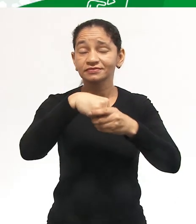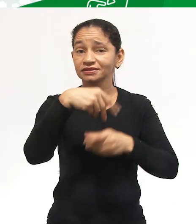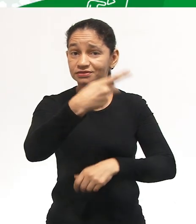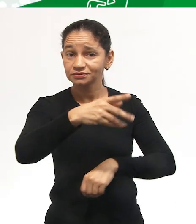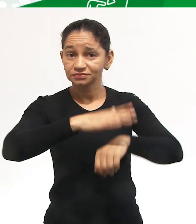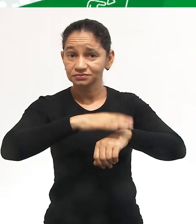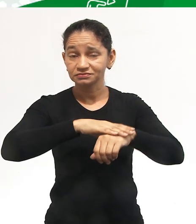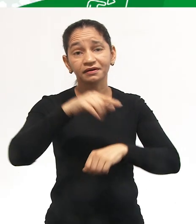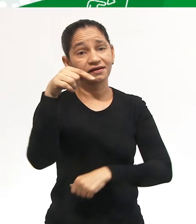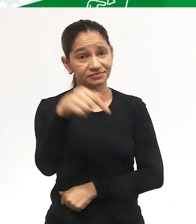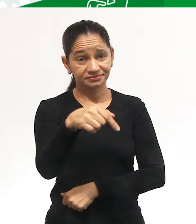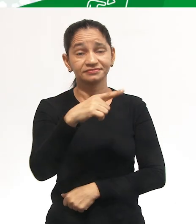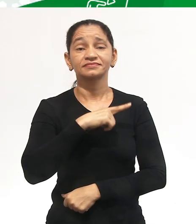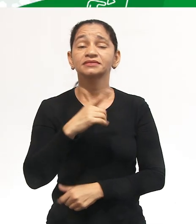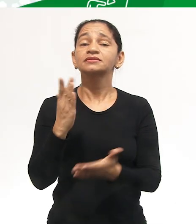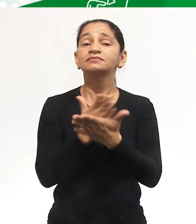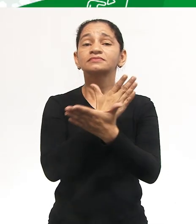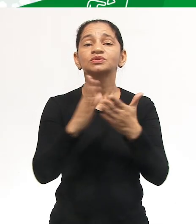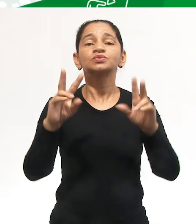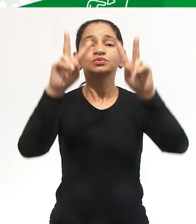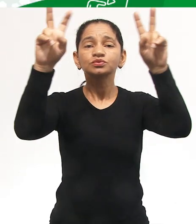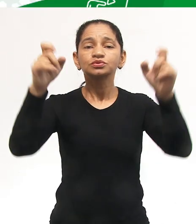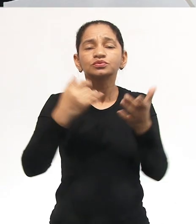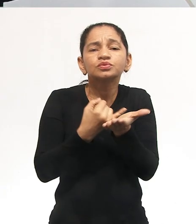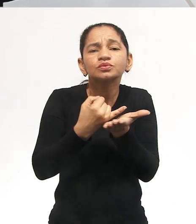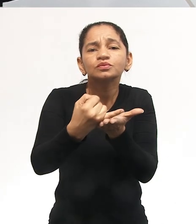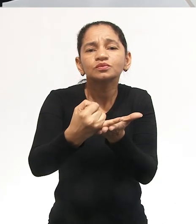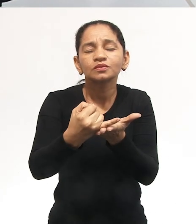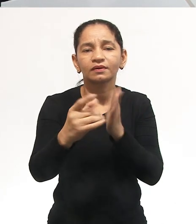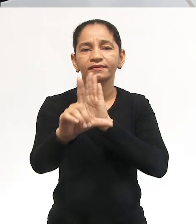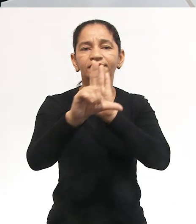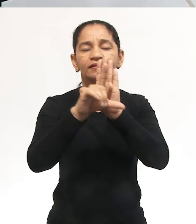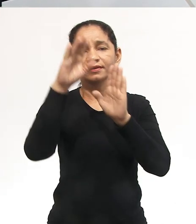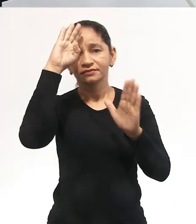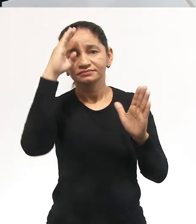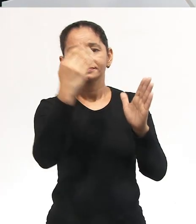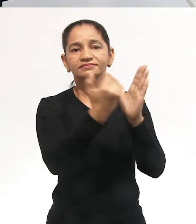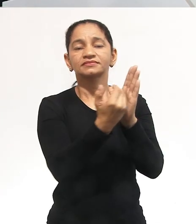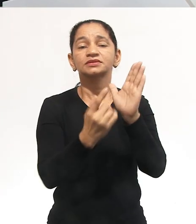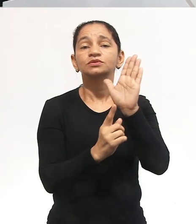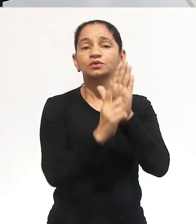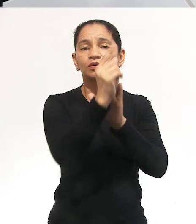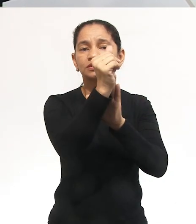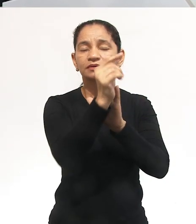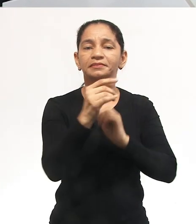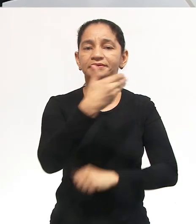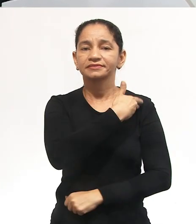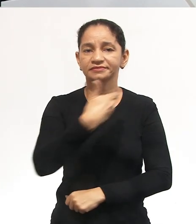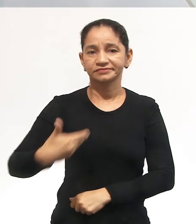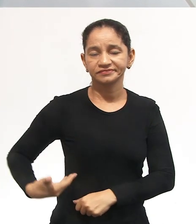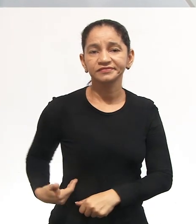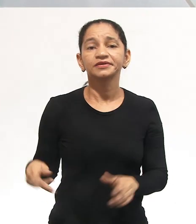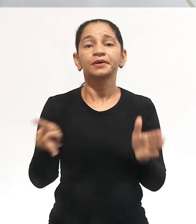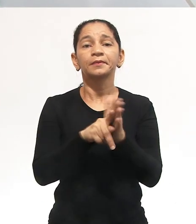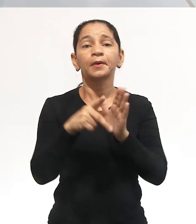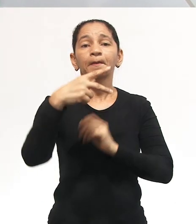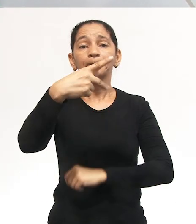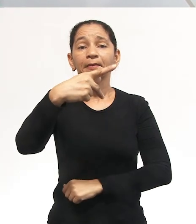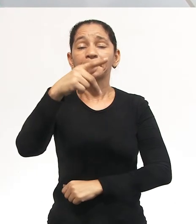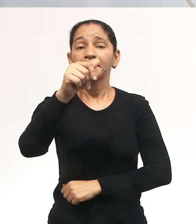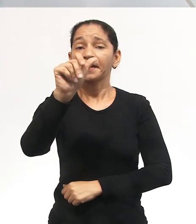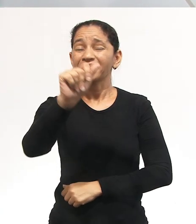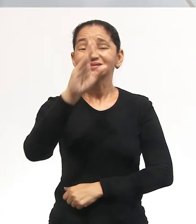ente federativo. Isso, então, são partes introdutórias sobre as nossas legislações pertinentes referente ao orçamento público, destacando aqui o